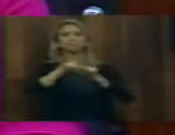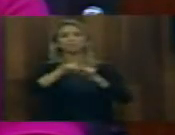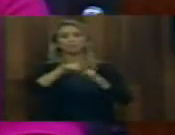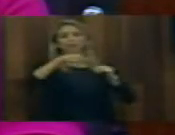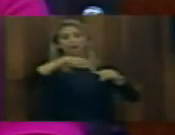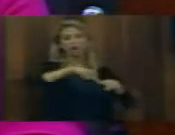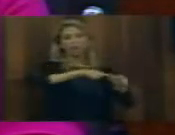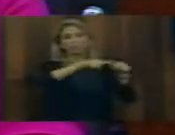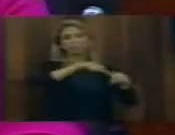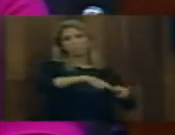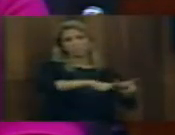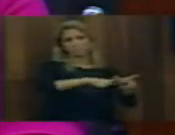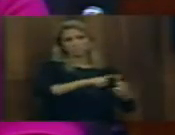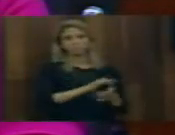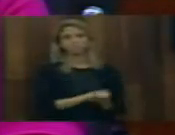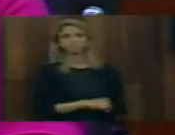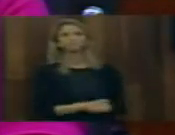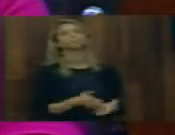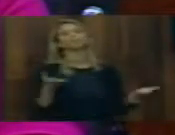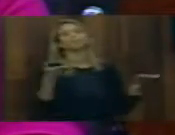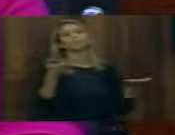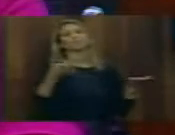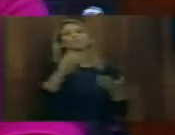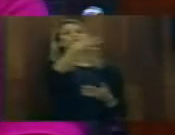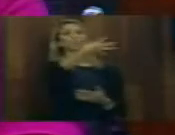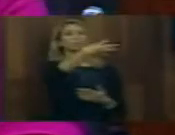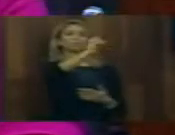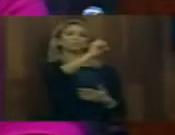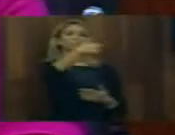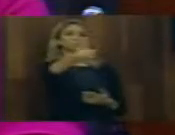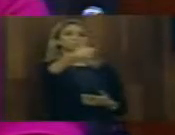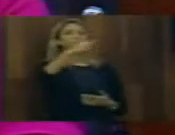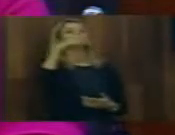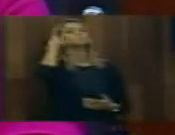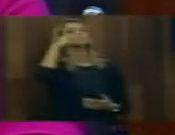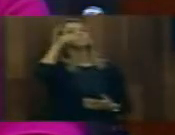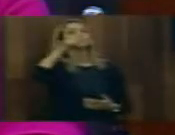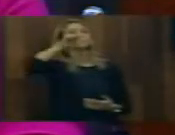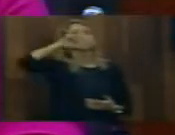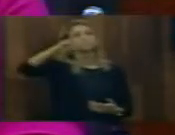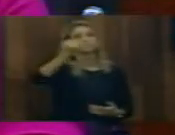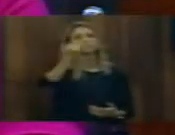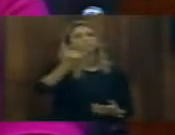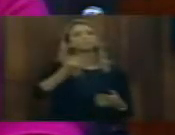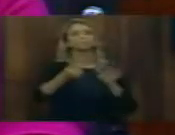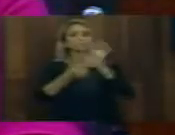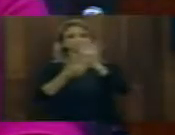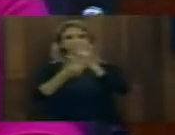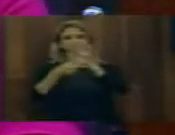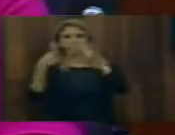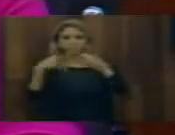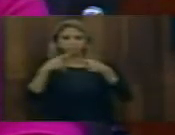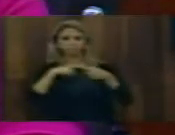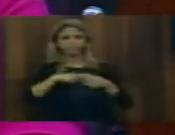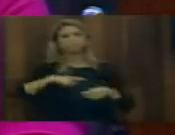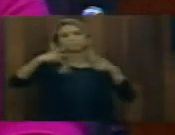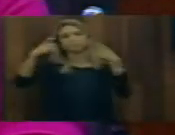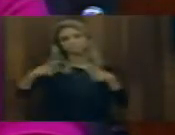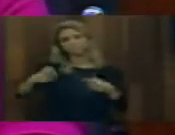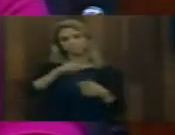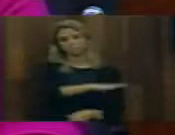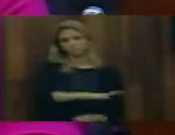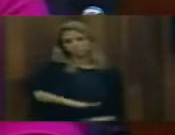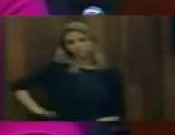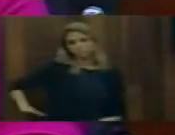Projeto de lei 0242-2018, Letícia dos Santos Jota, institui o programa Espaço Infantil Noturno,